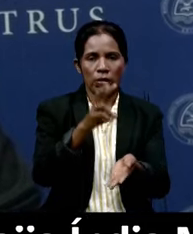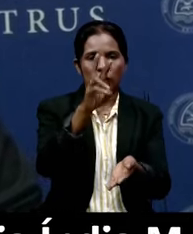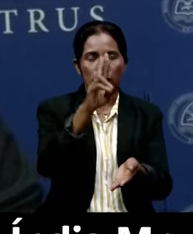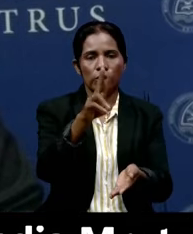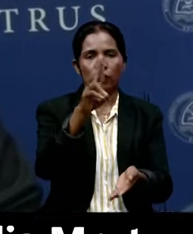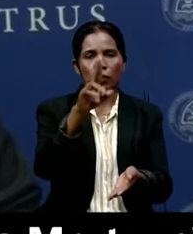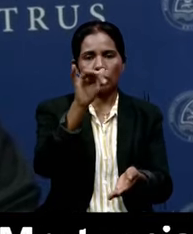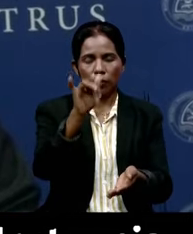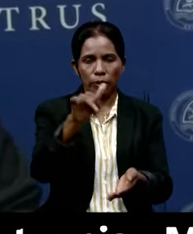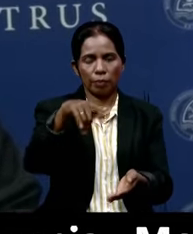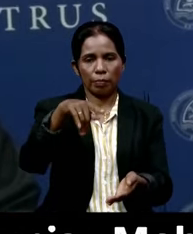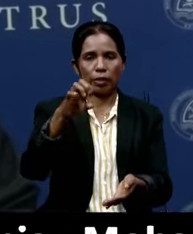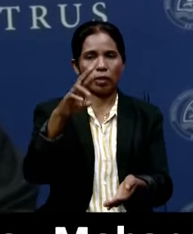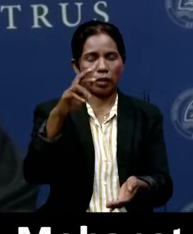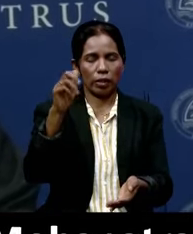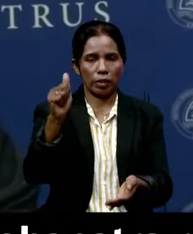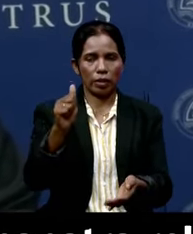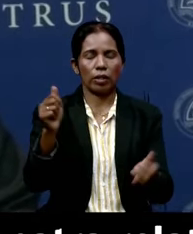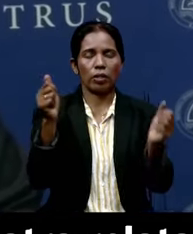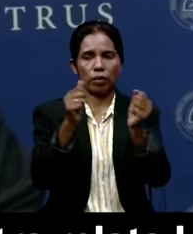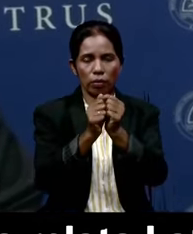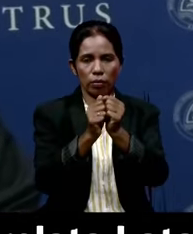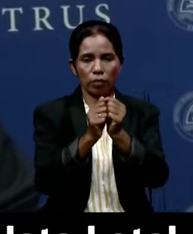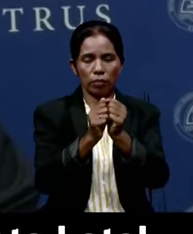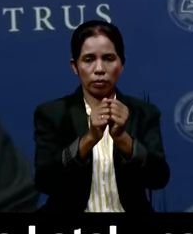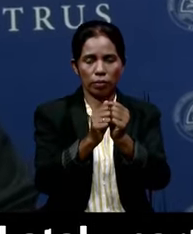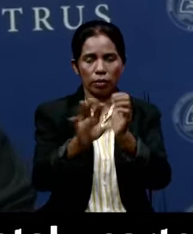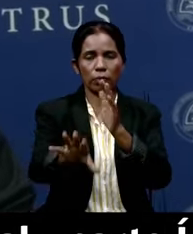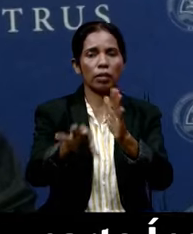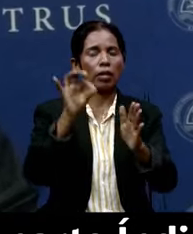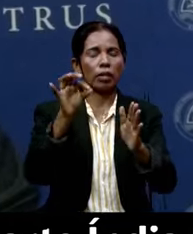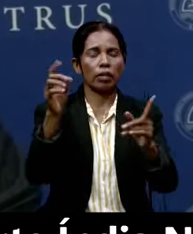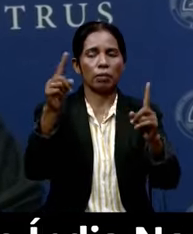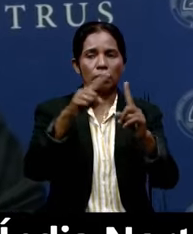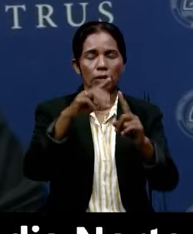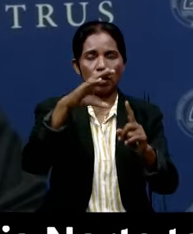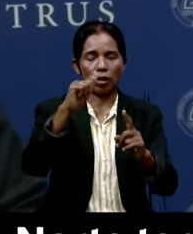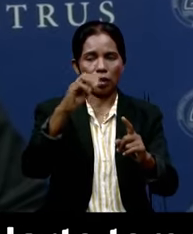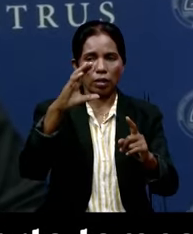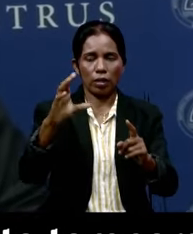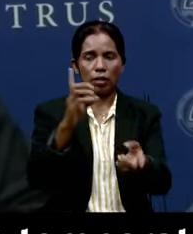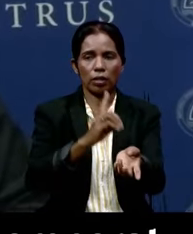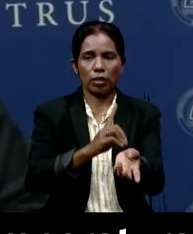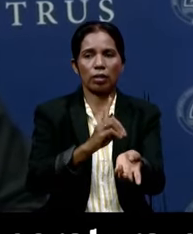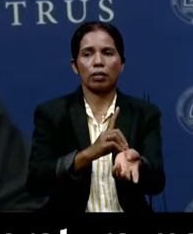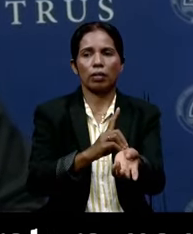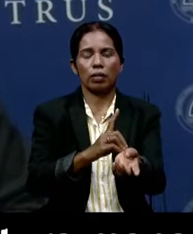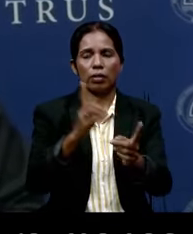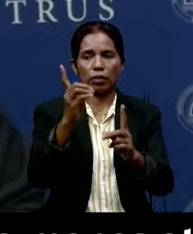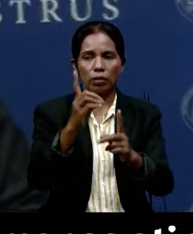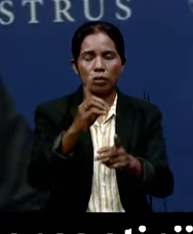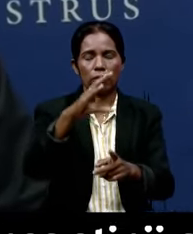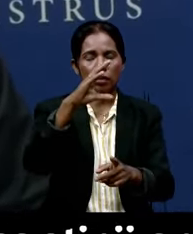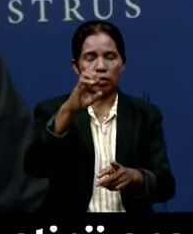Santos, na Bekelos FON, narang idalema que inclui o narang Dr.